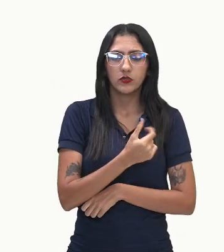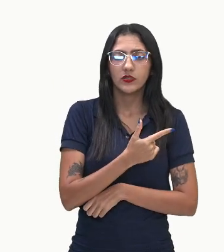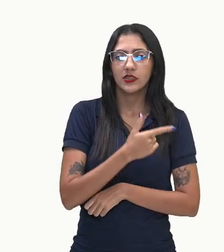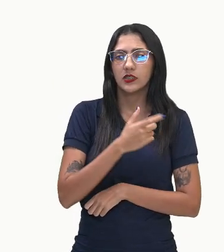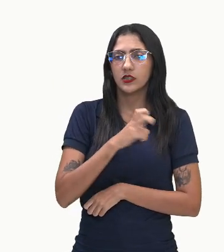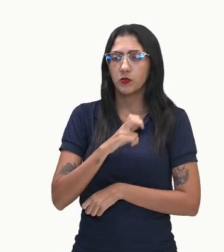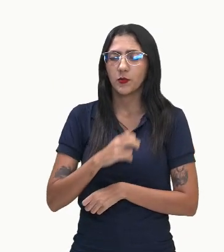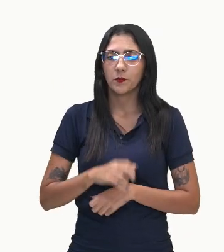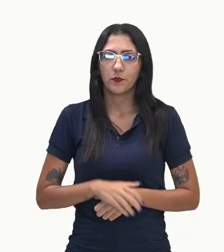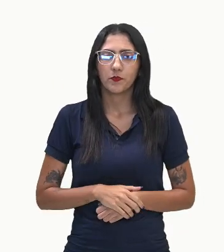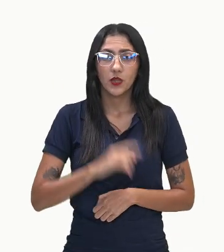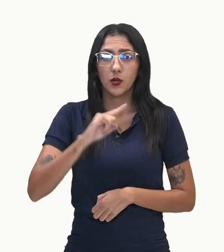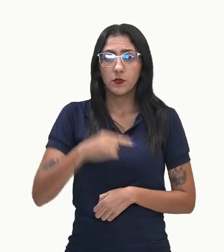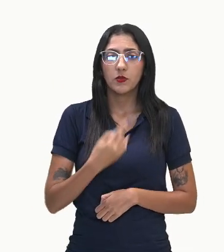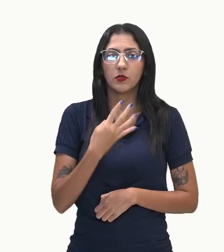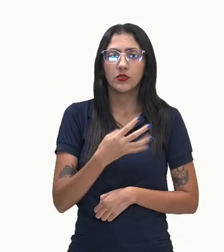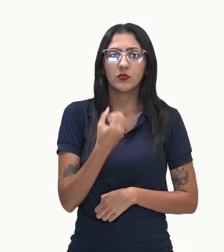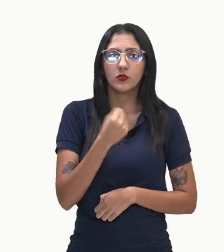de R$